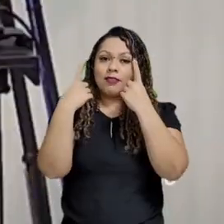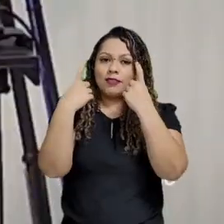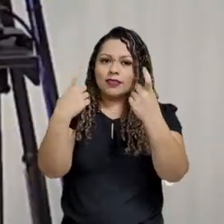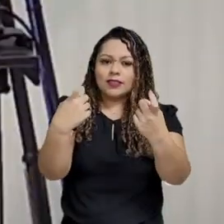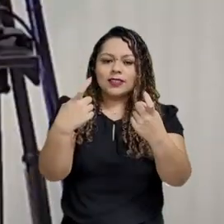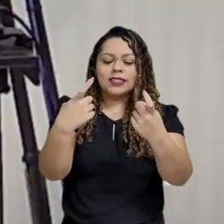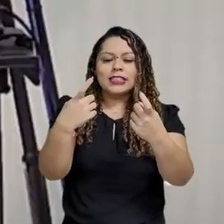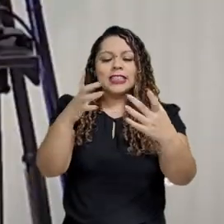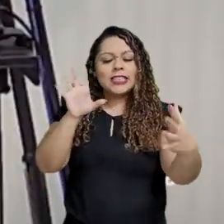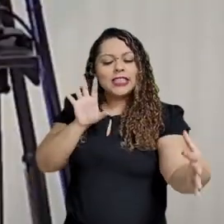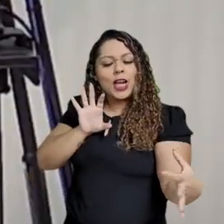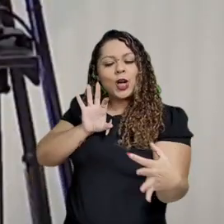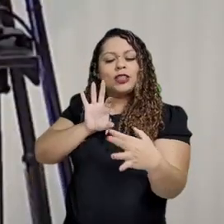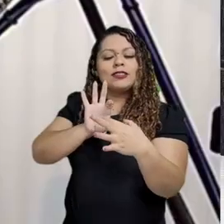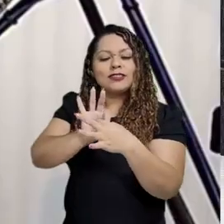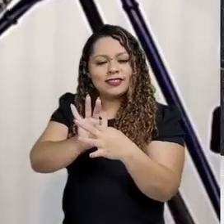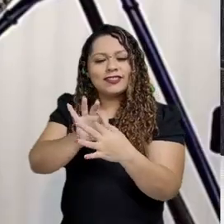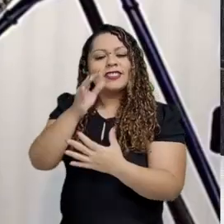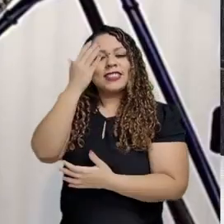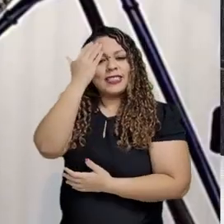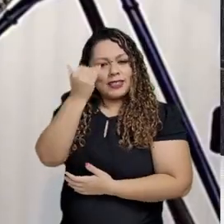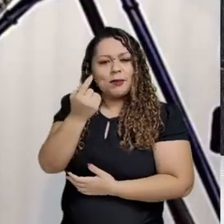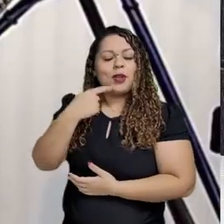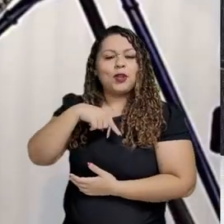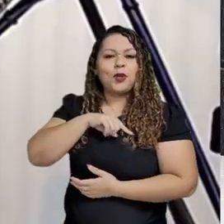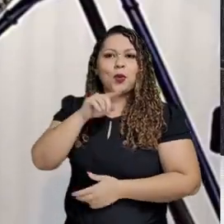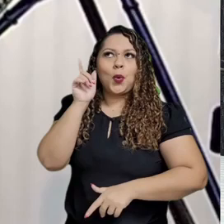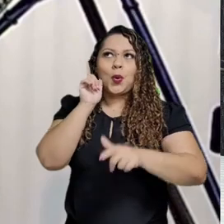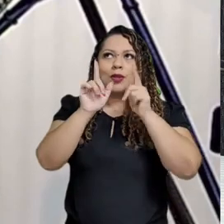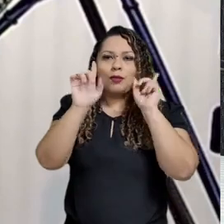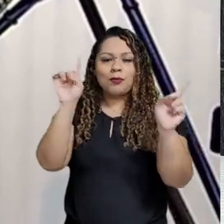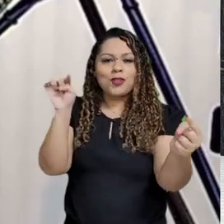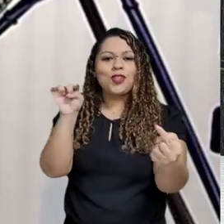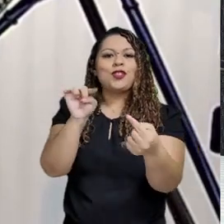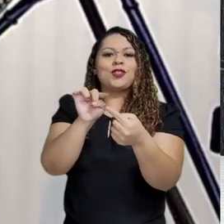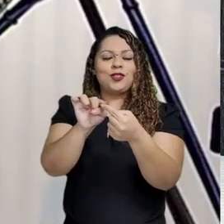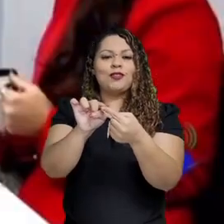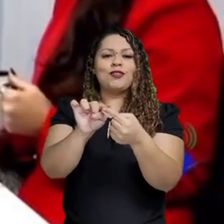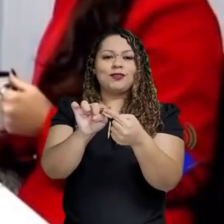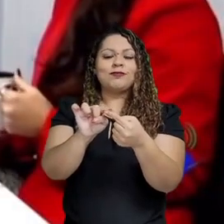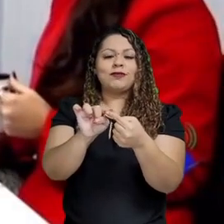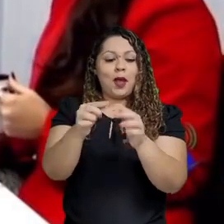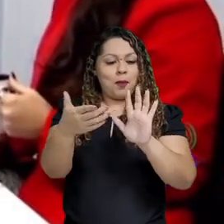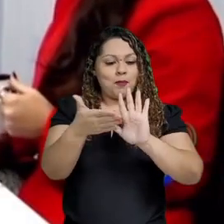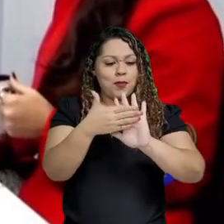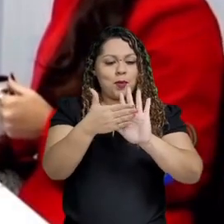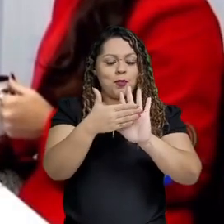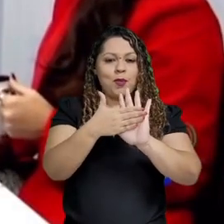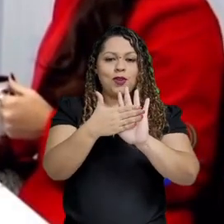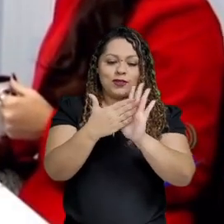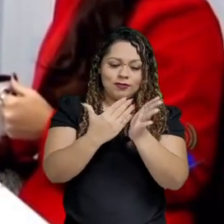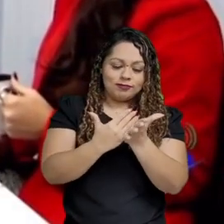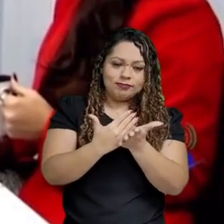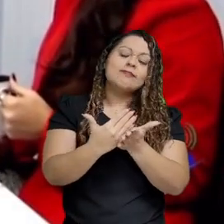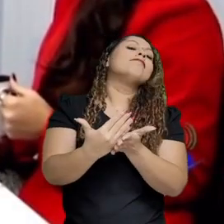interessante fazer esse elo, né? Saber que a gente está alcançando a meta, a